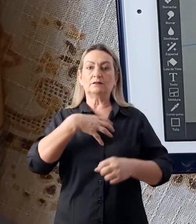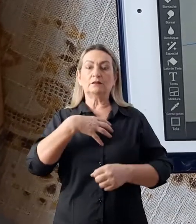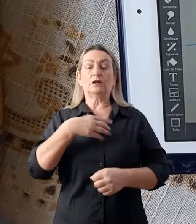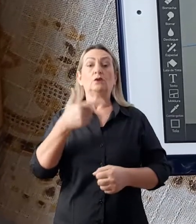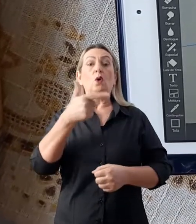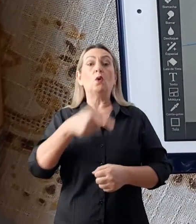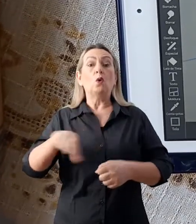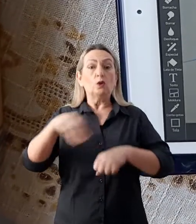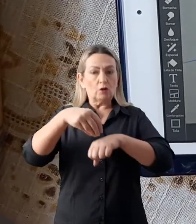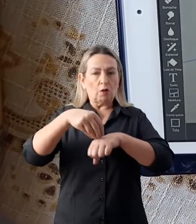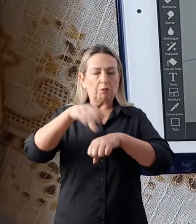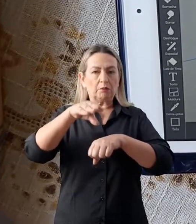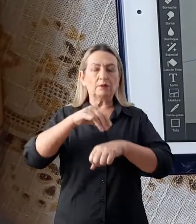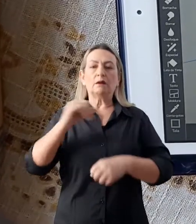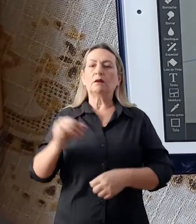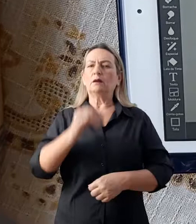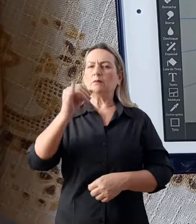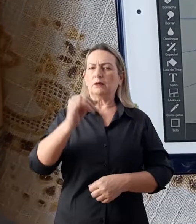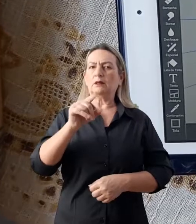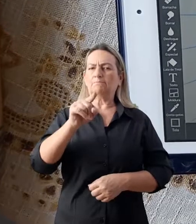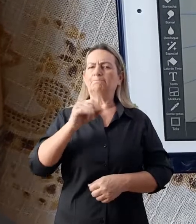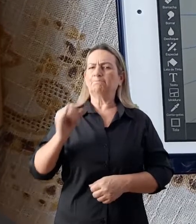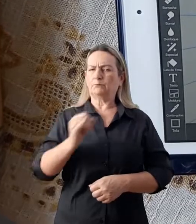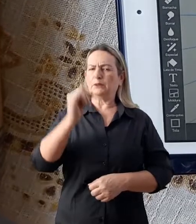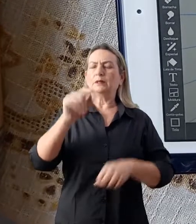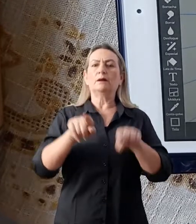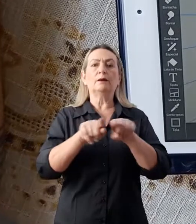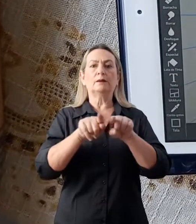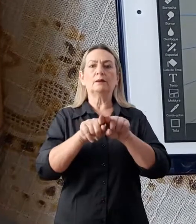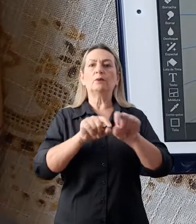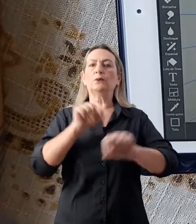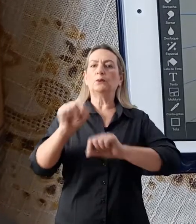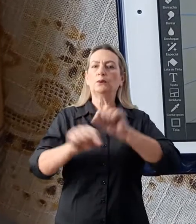Uma outra observação é interessante também,